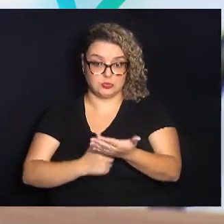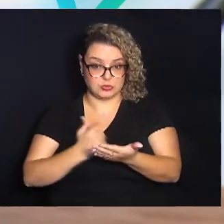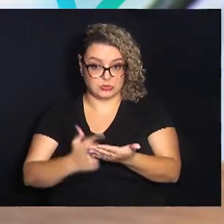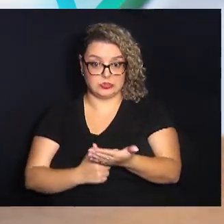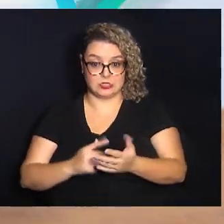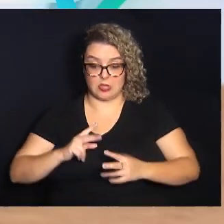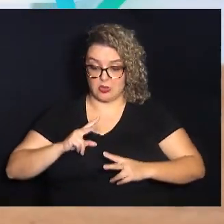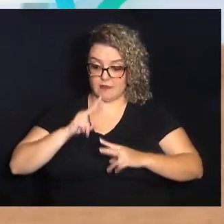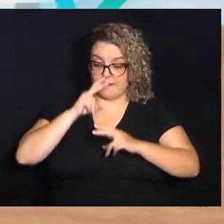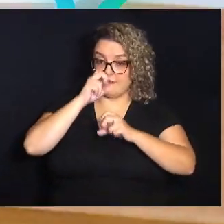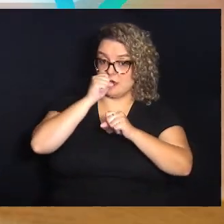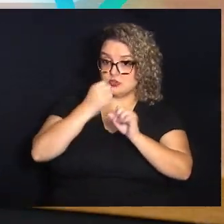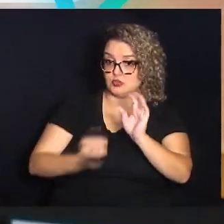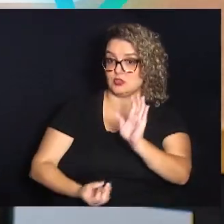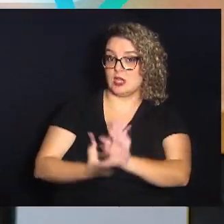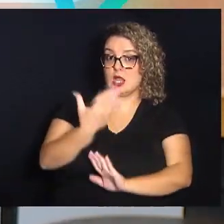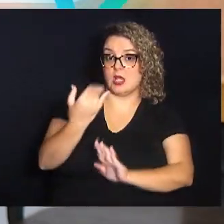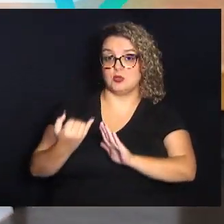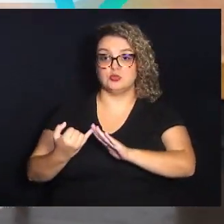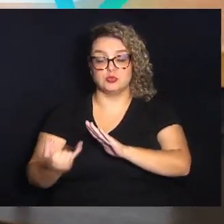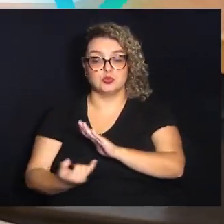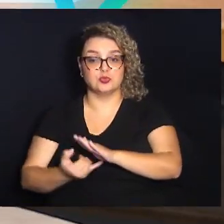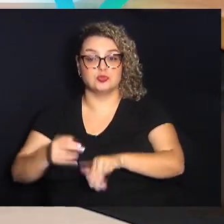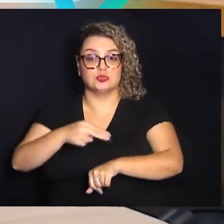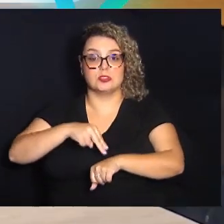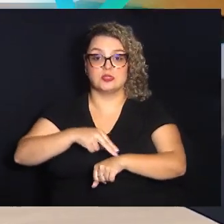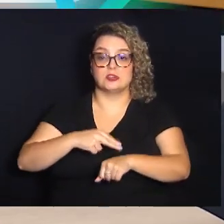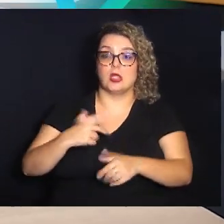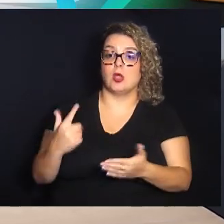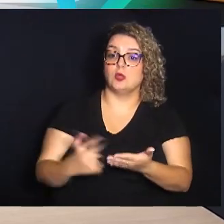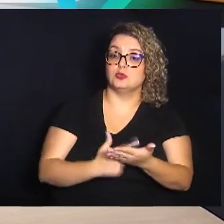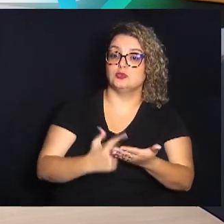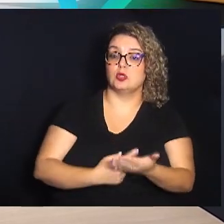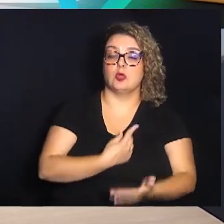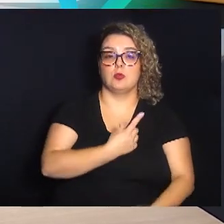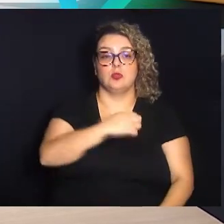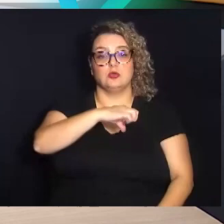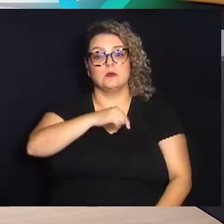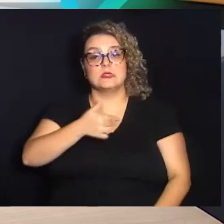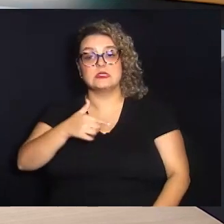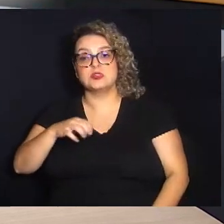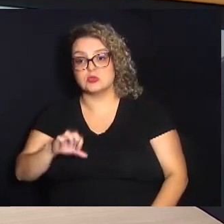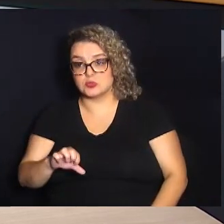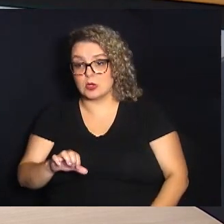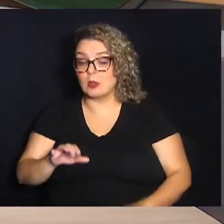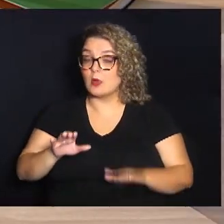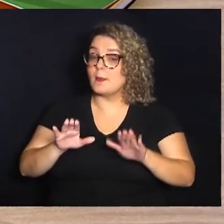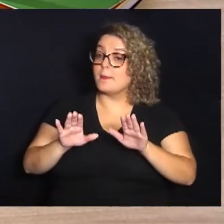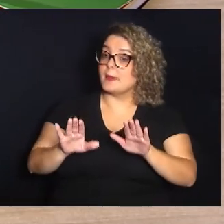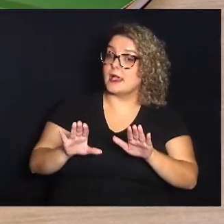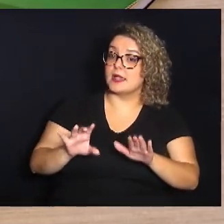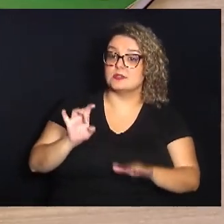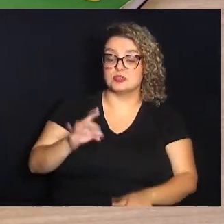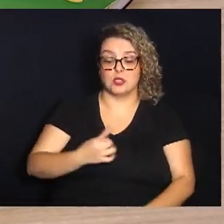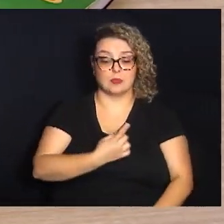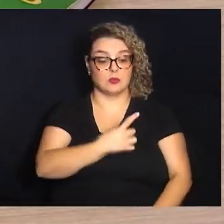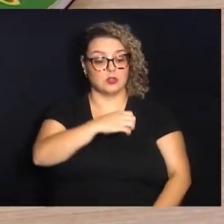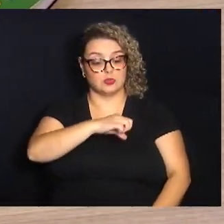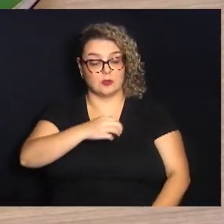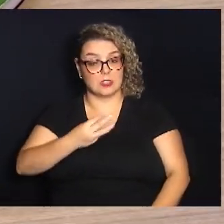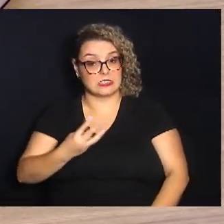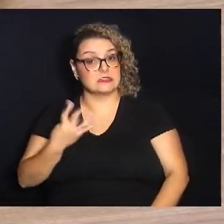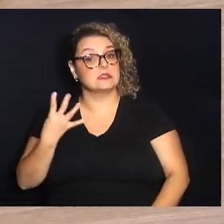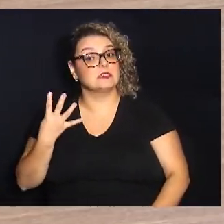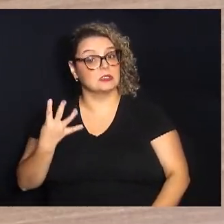livros começaram a ganhar força com a criação do Instituto Nacional do Livro, em 1929, mas somente